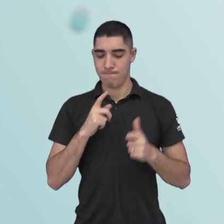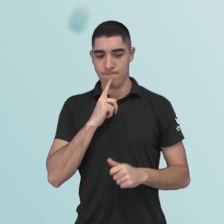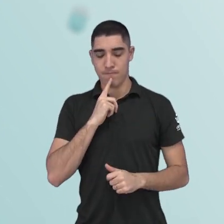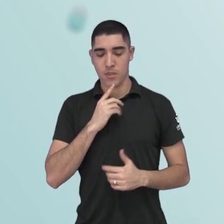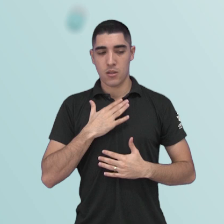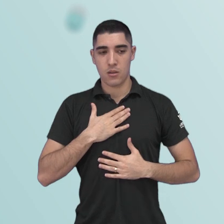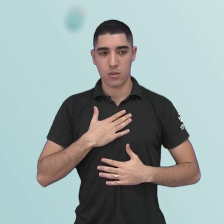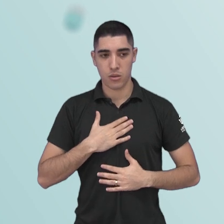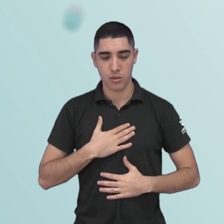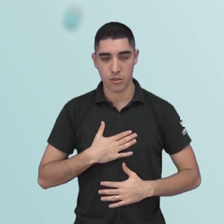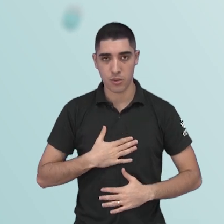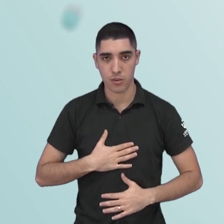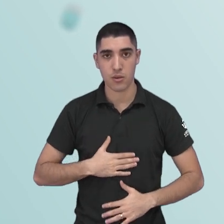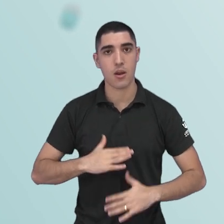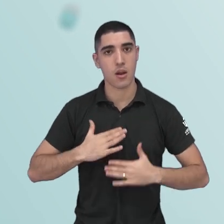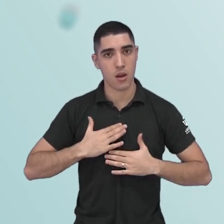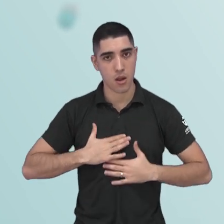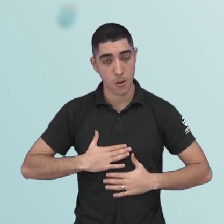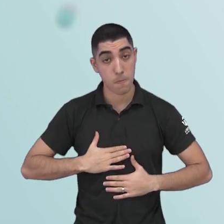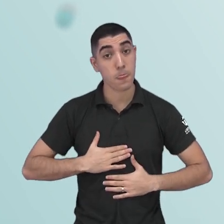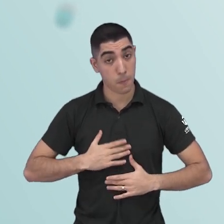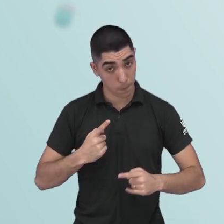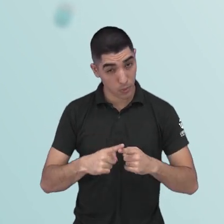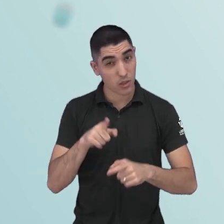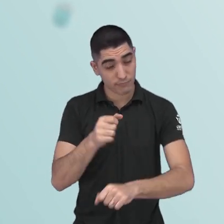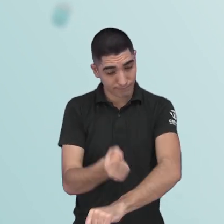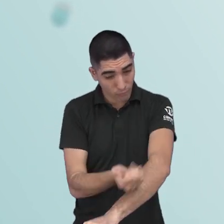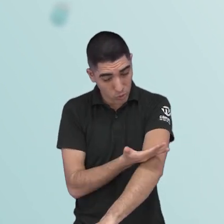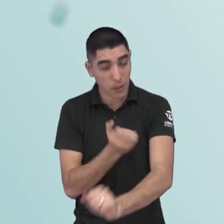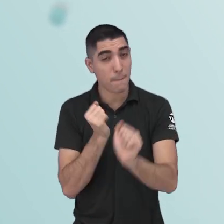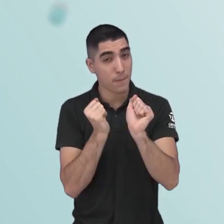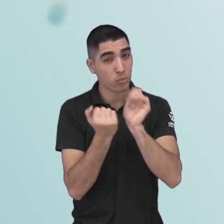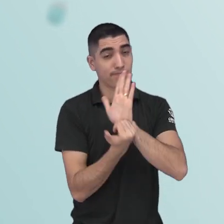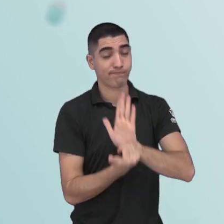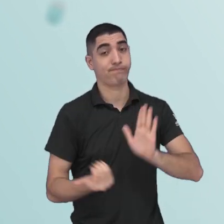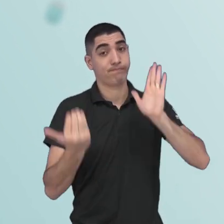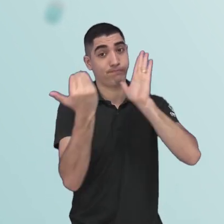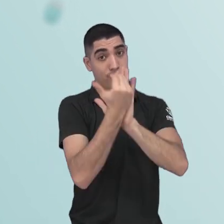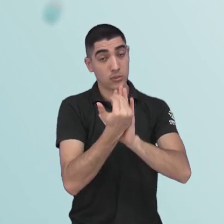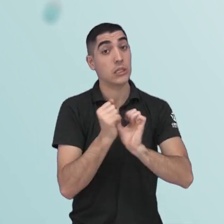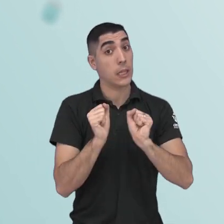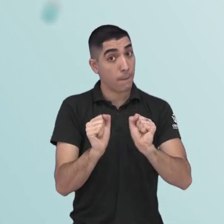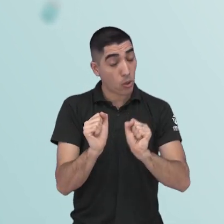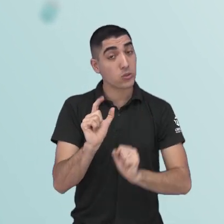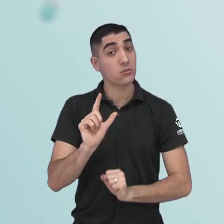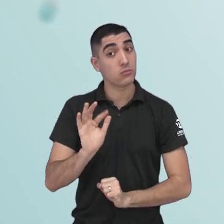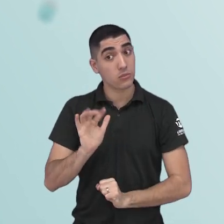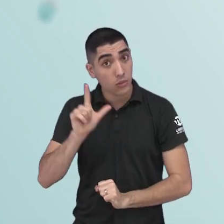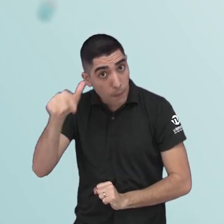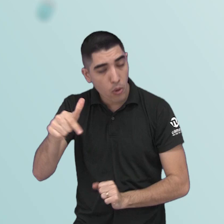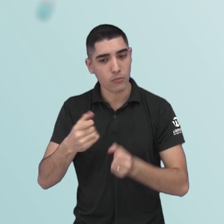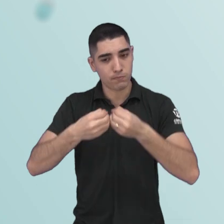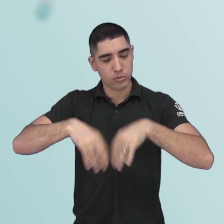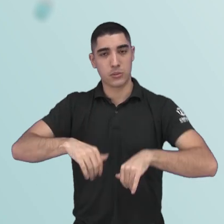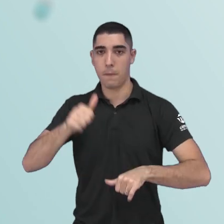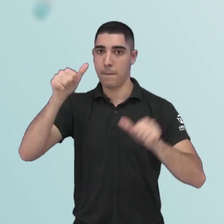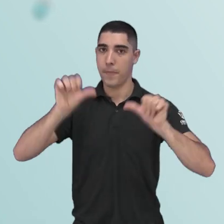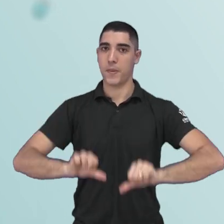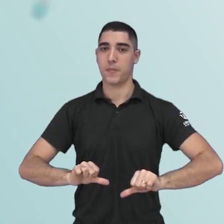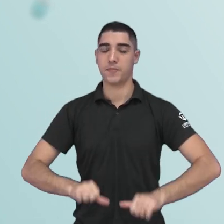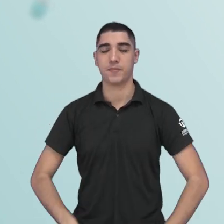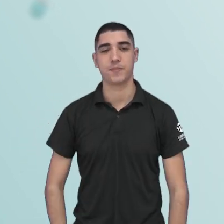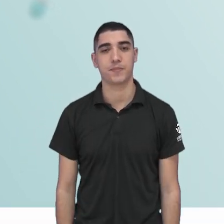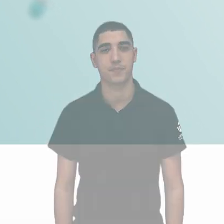e respira um pouco. Esse é o esgotamento emocional e ele pode ter consequências muito mais complexas para a sua